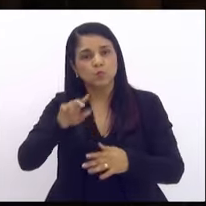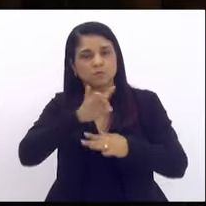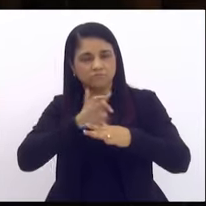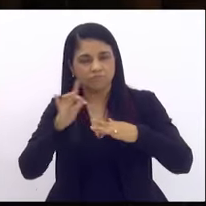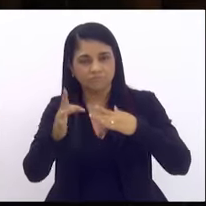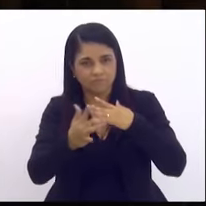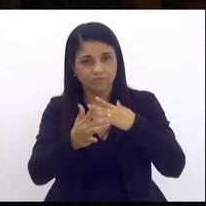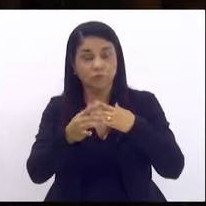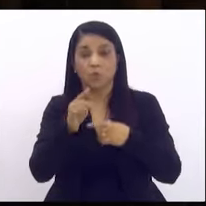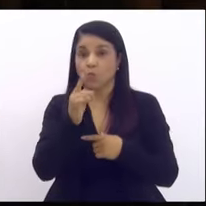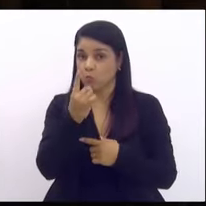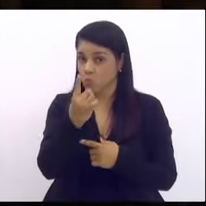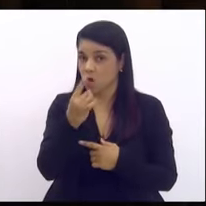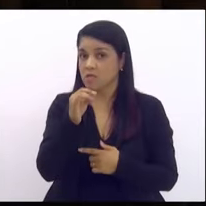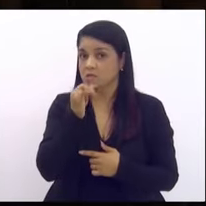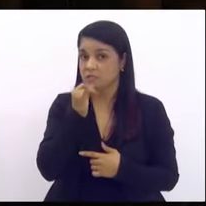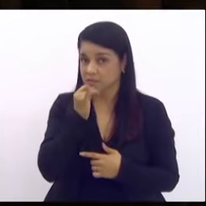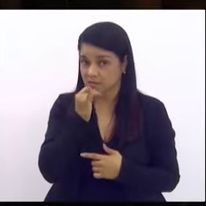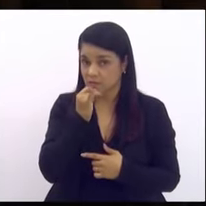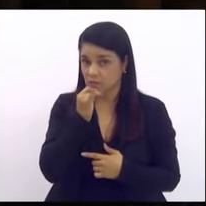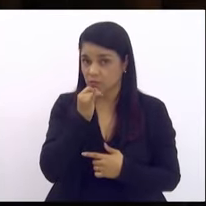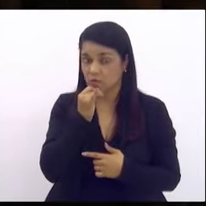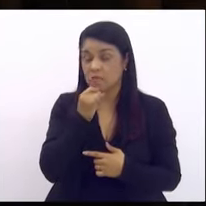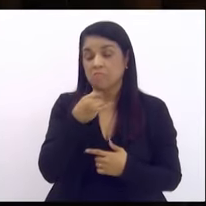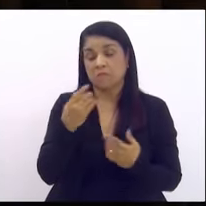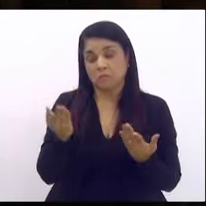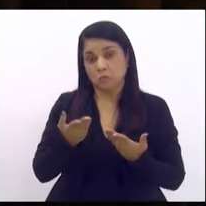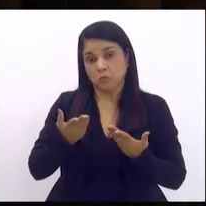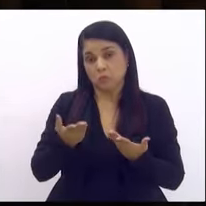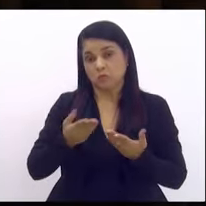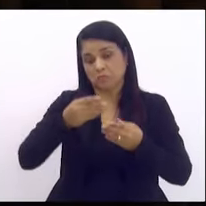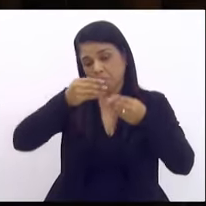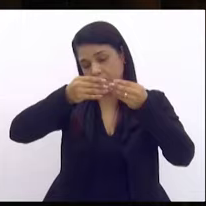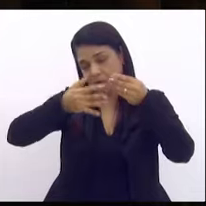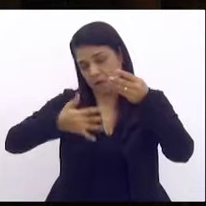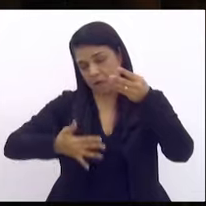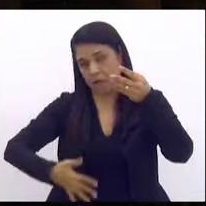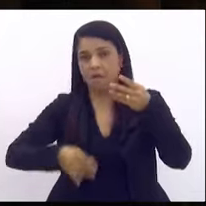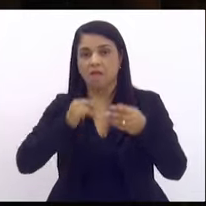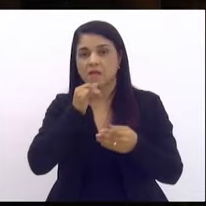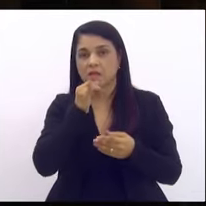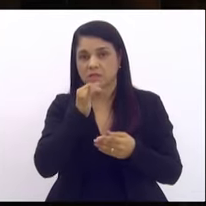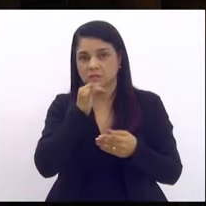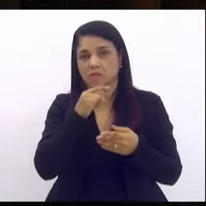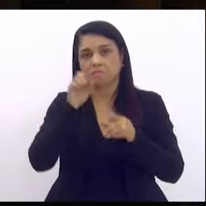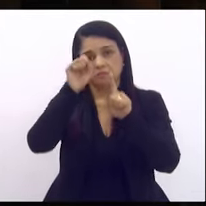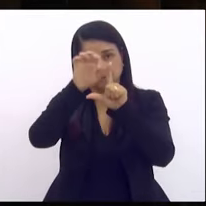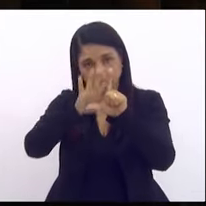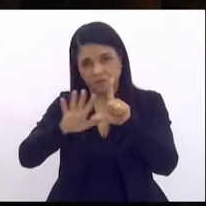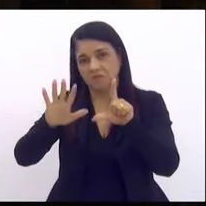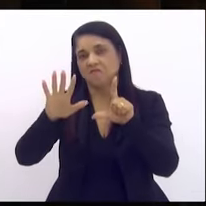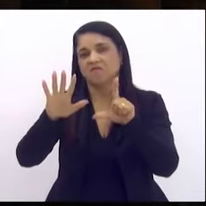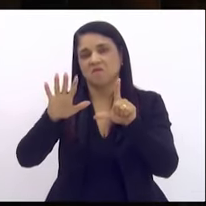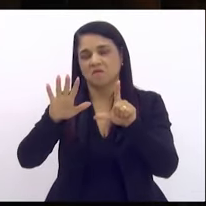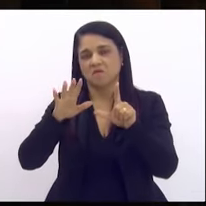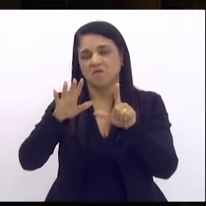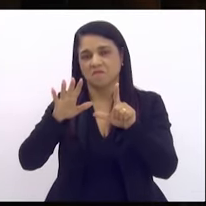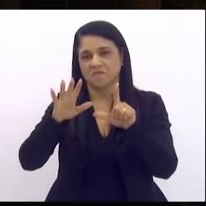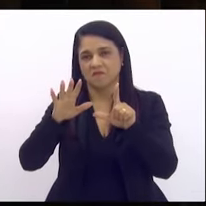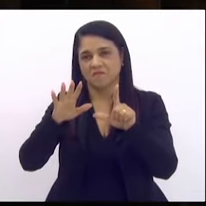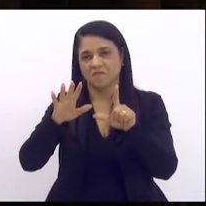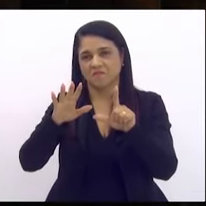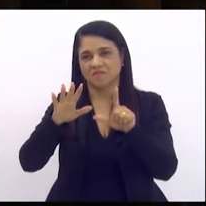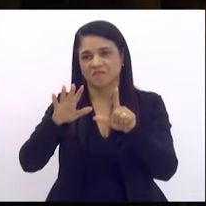é um dos exemplos Mas a gente pode ficar aqui discorrendo sobre os vários exemplos diante de plataformas que